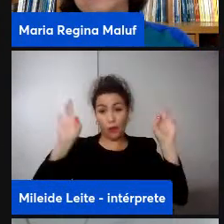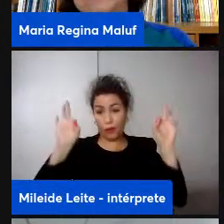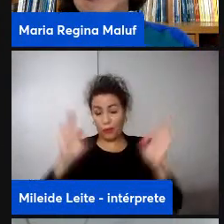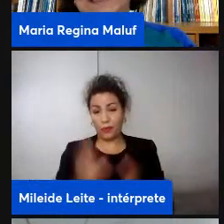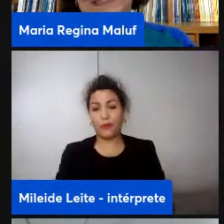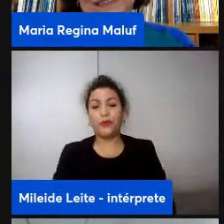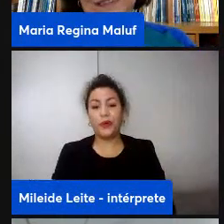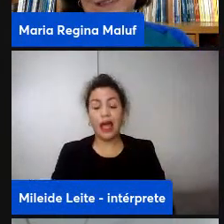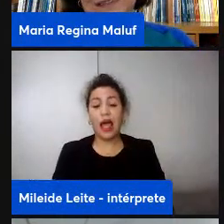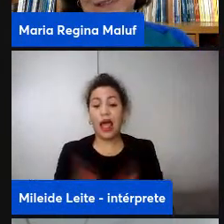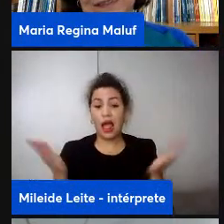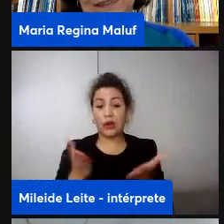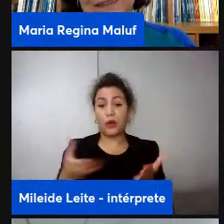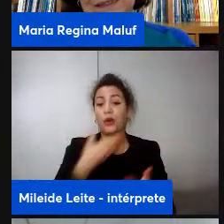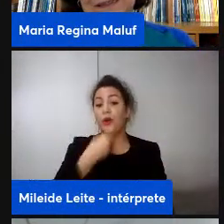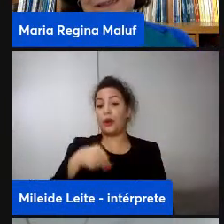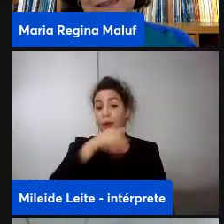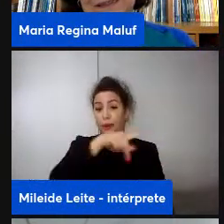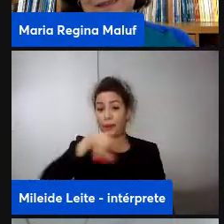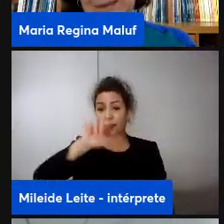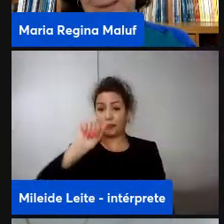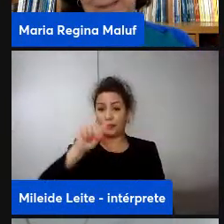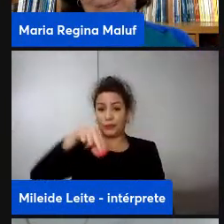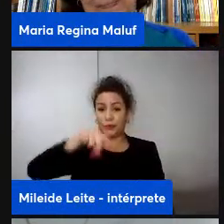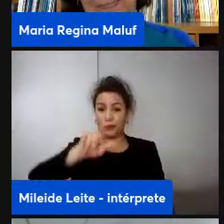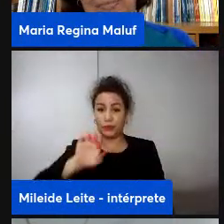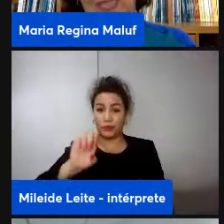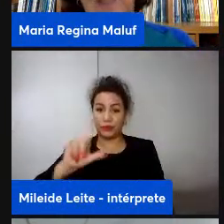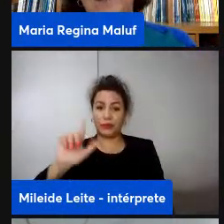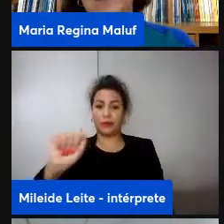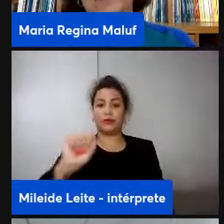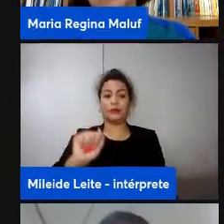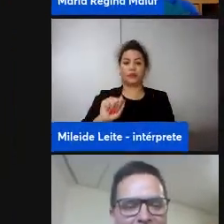Então, vamos lá, professora Ângela Chuvas